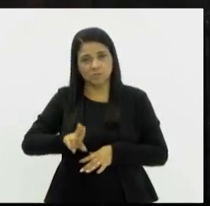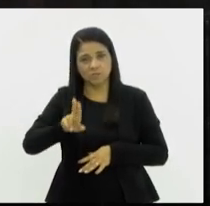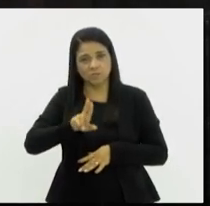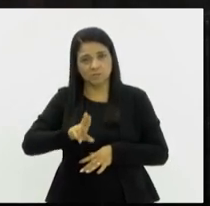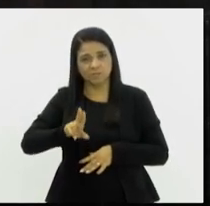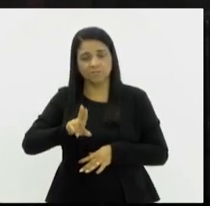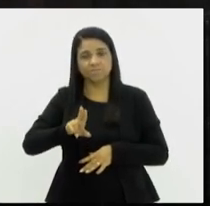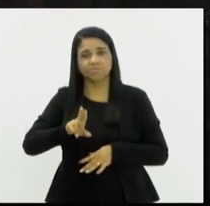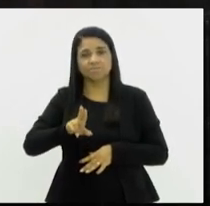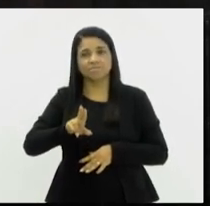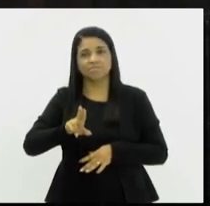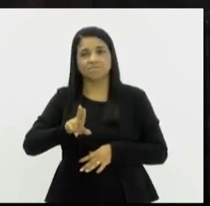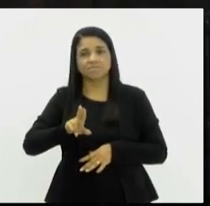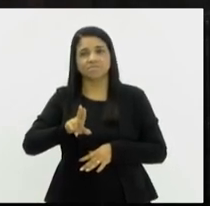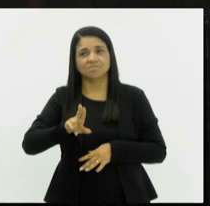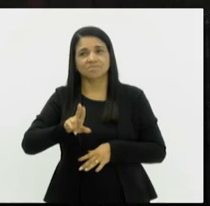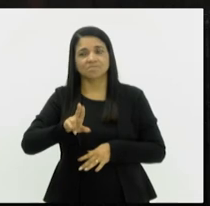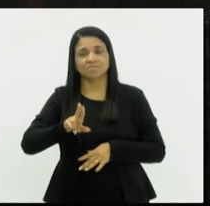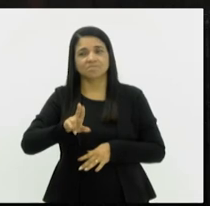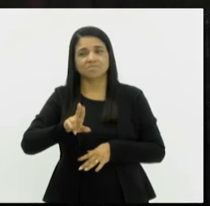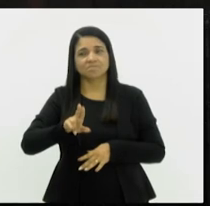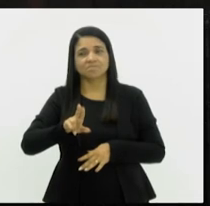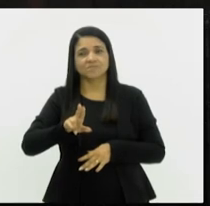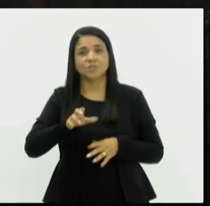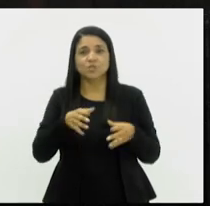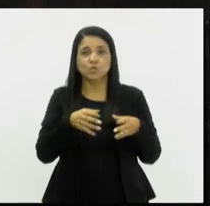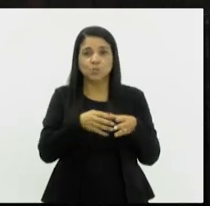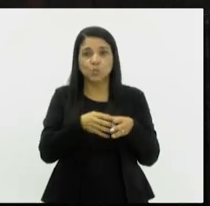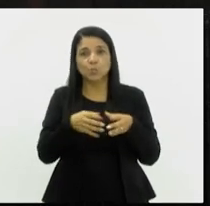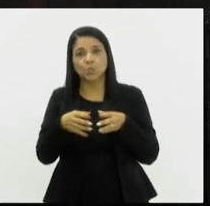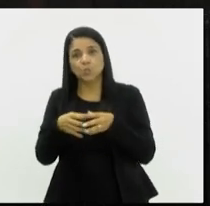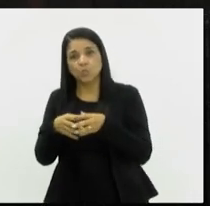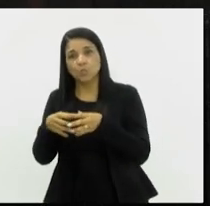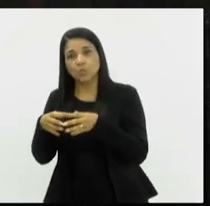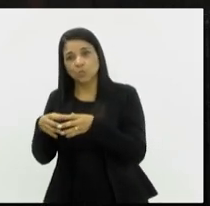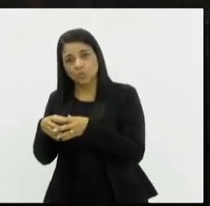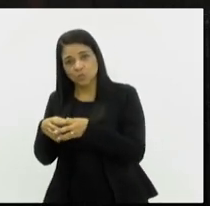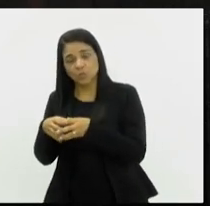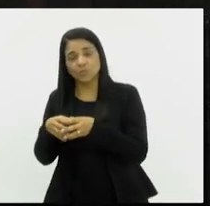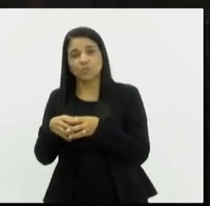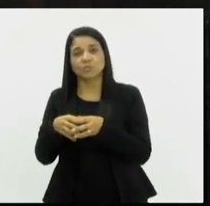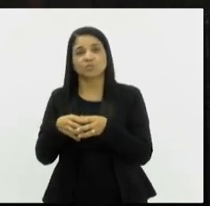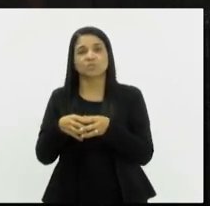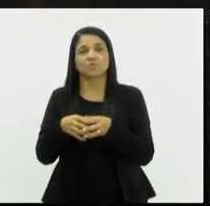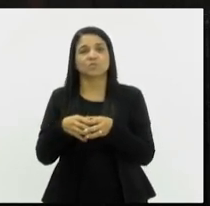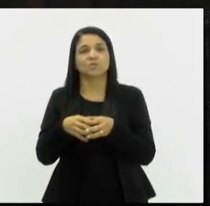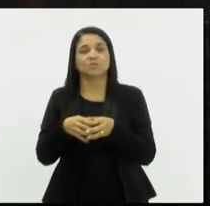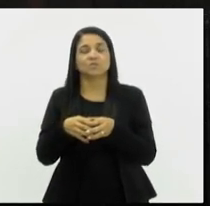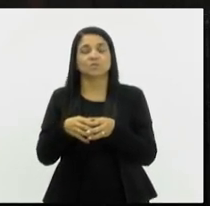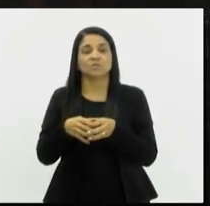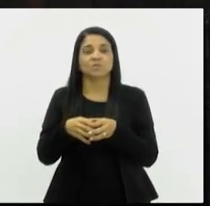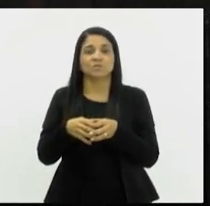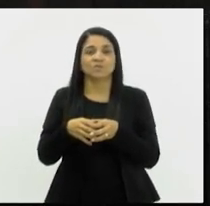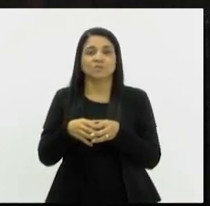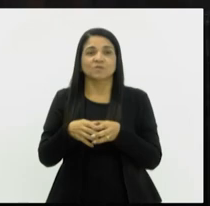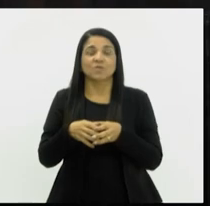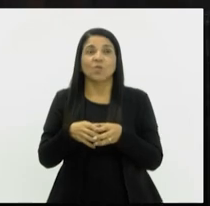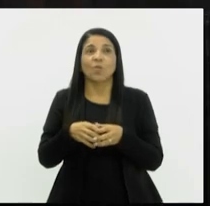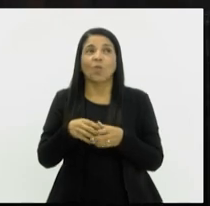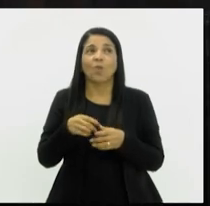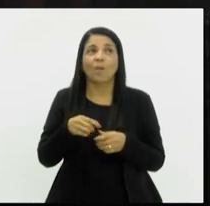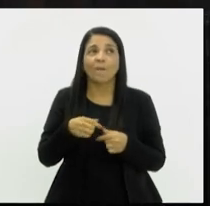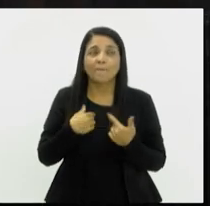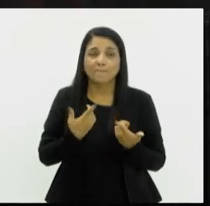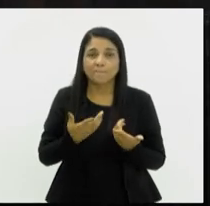uma vez falar de grupos sistematicamente e historicamente violados no nosso país. O Brasil é o país